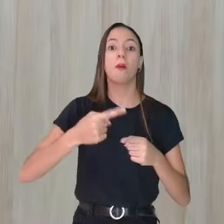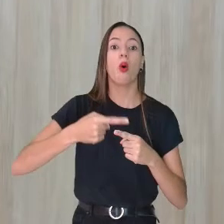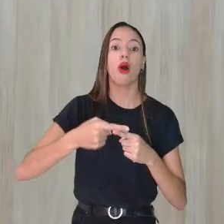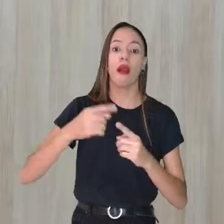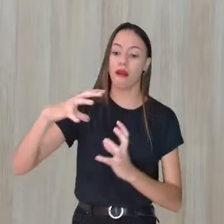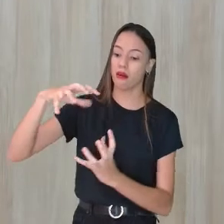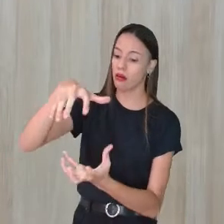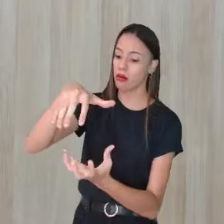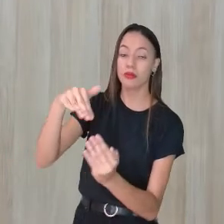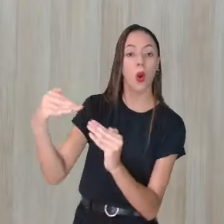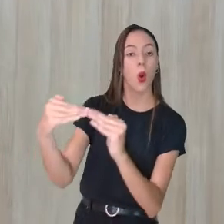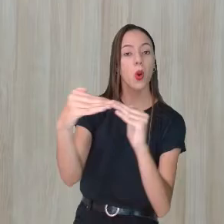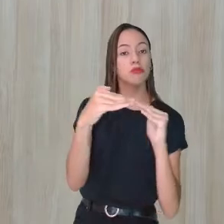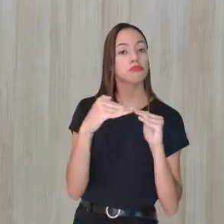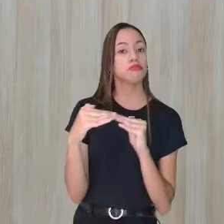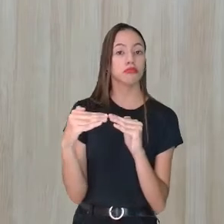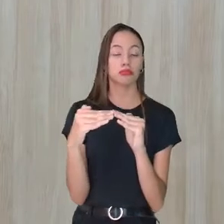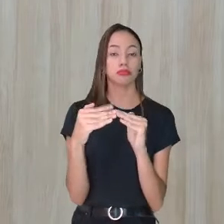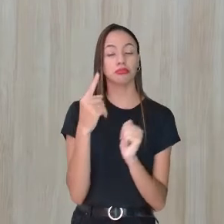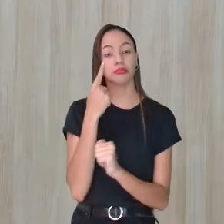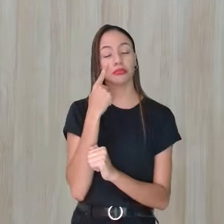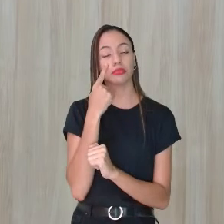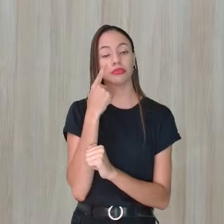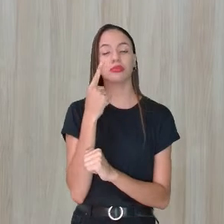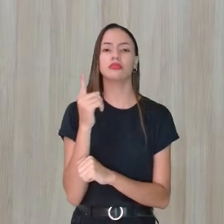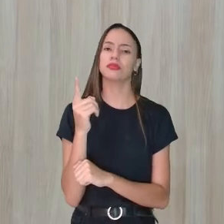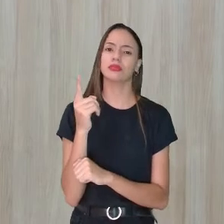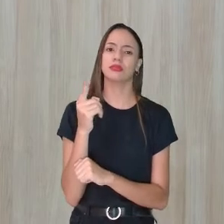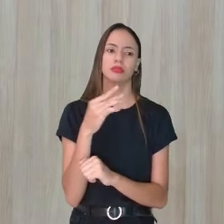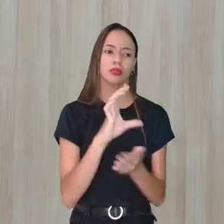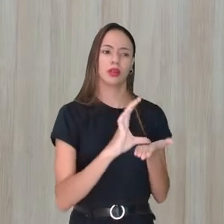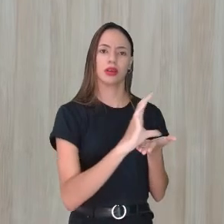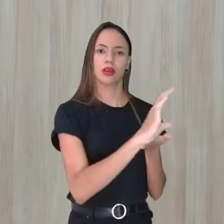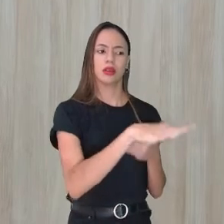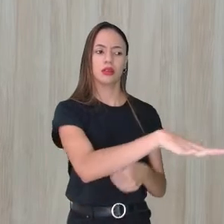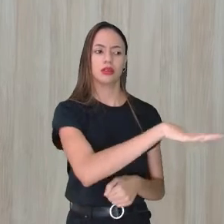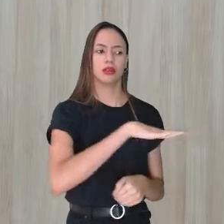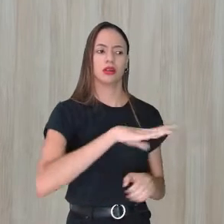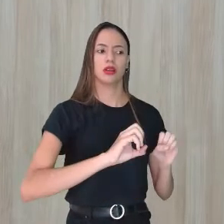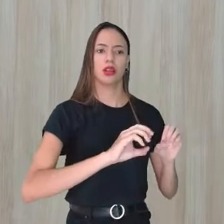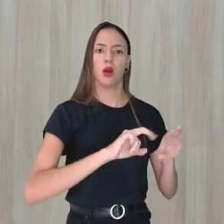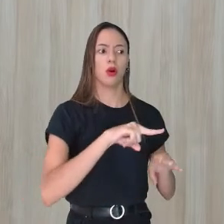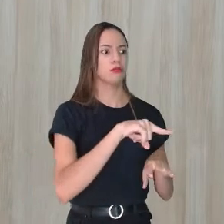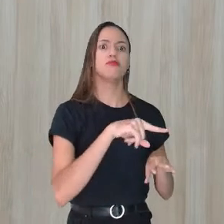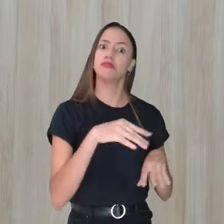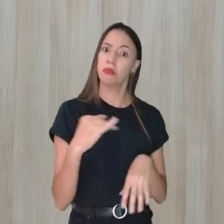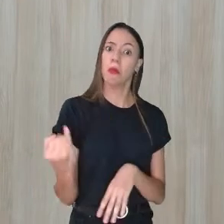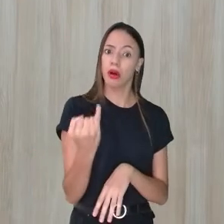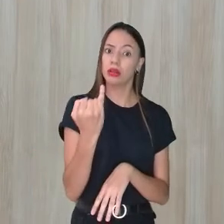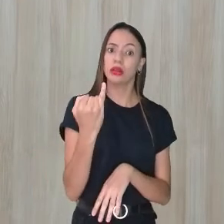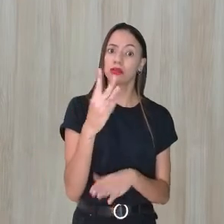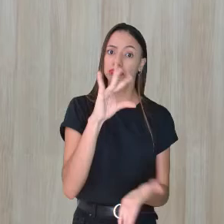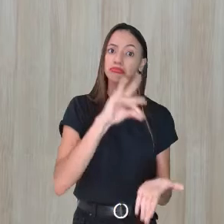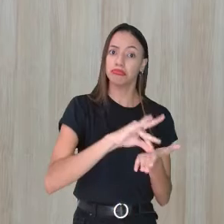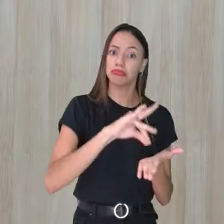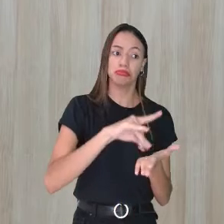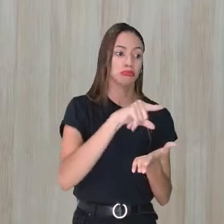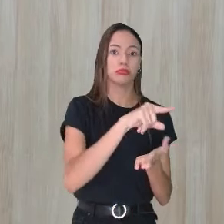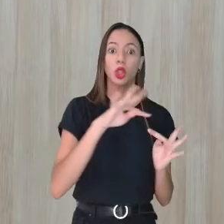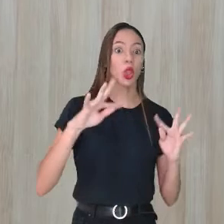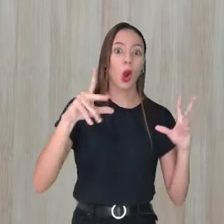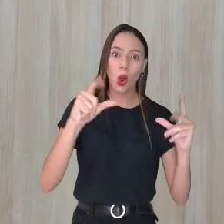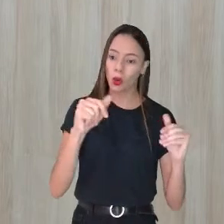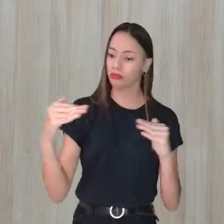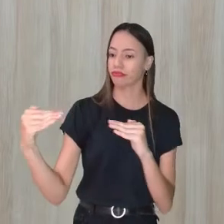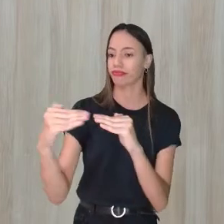global. Então, nós percebemos aqui que o investimento na educação é algo que é indispensável. Isso é um consenso